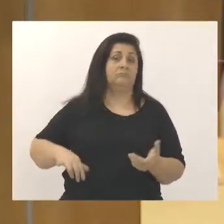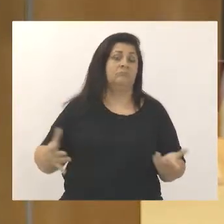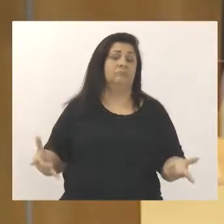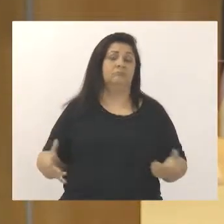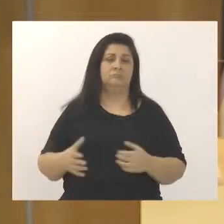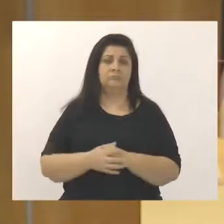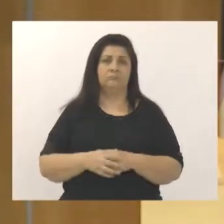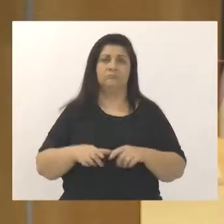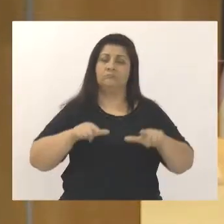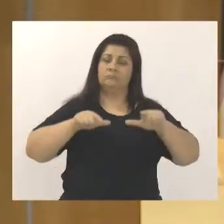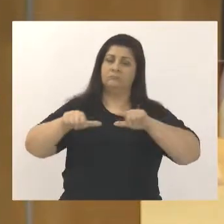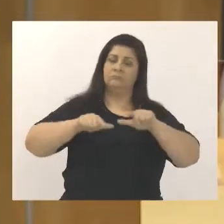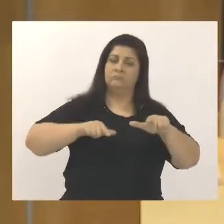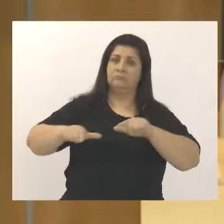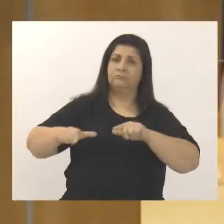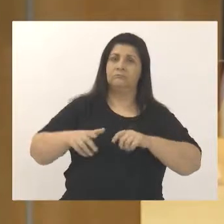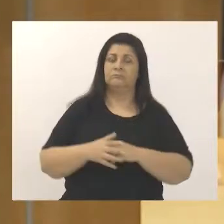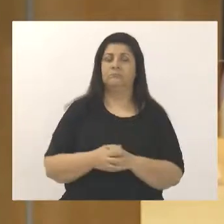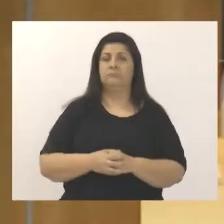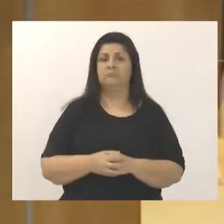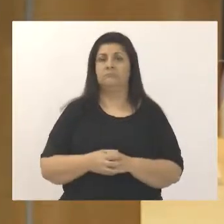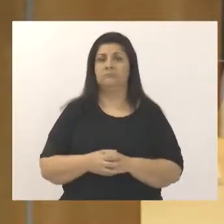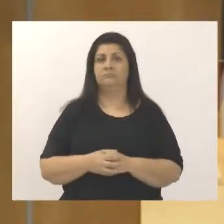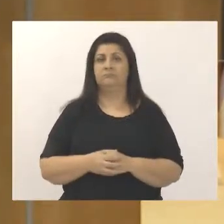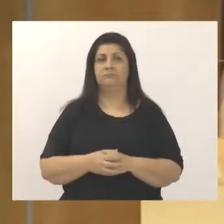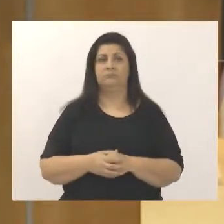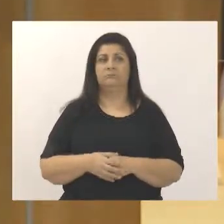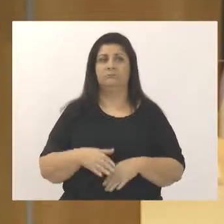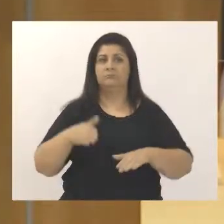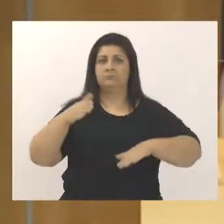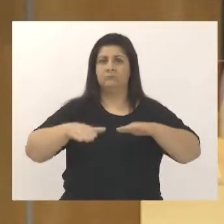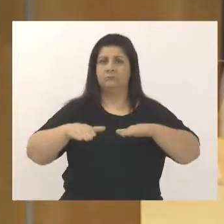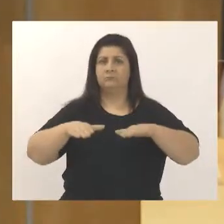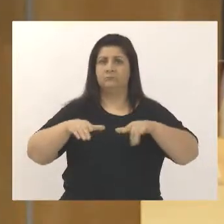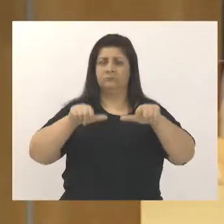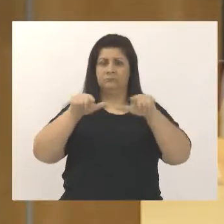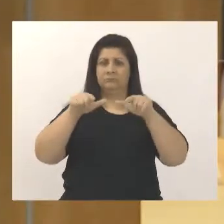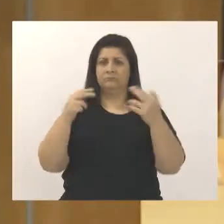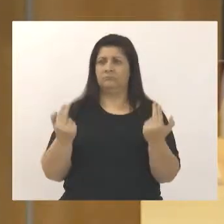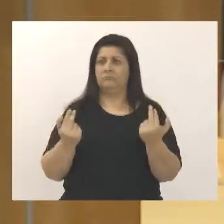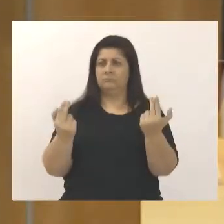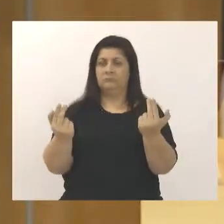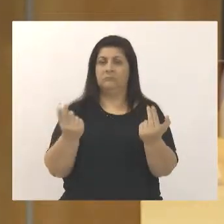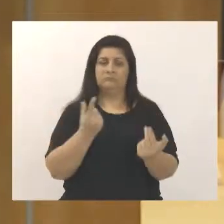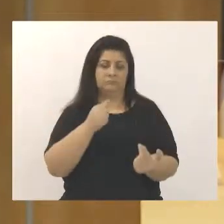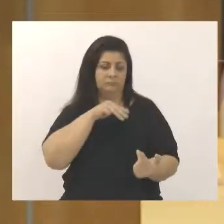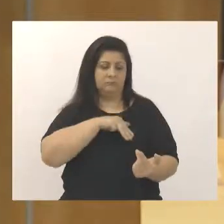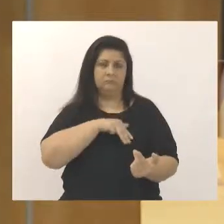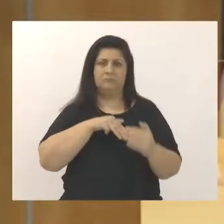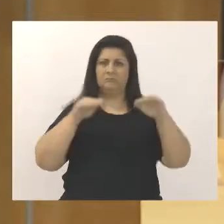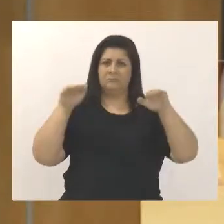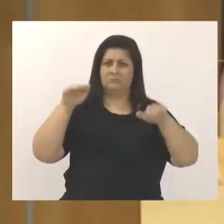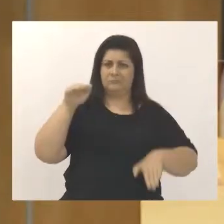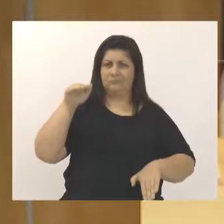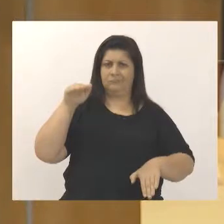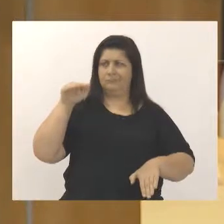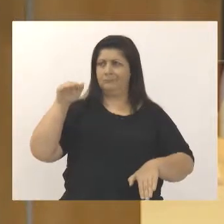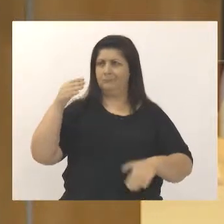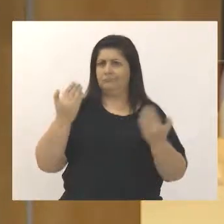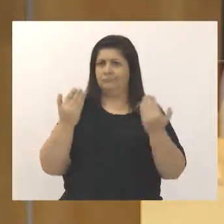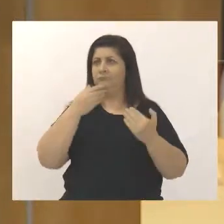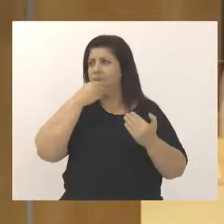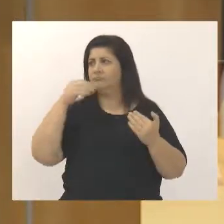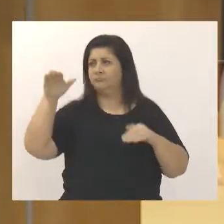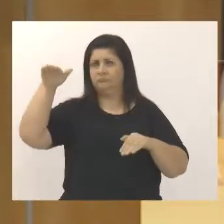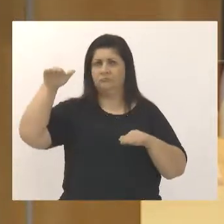de trabalho, tudo mais, muitas vezes exerce o mesmo trabalho com salário a menos. E eu tive